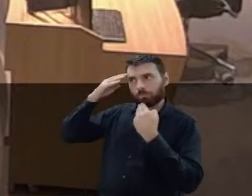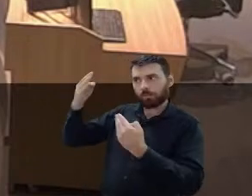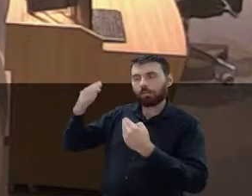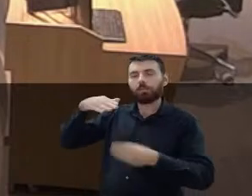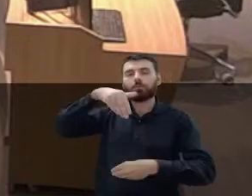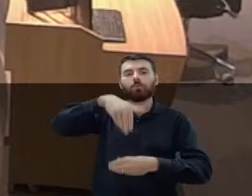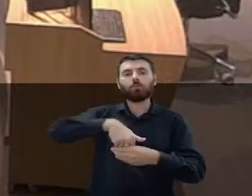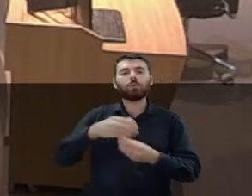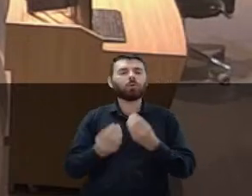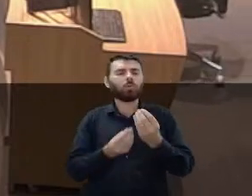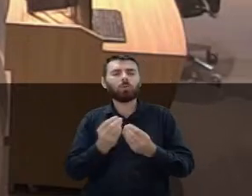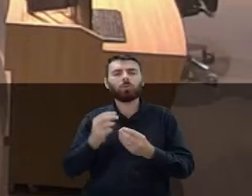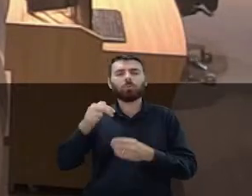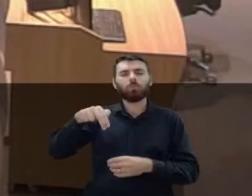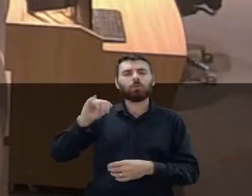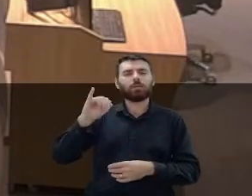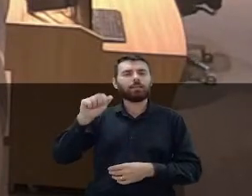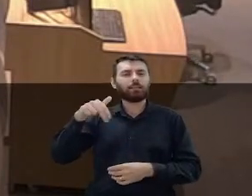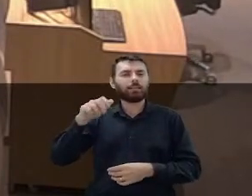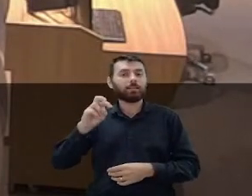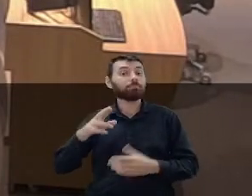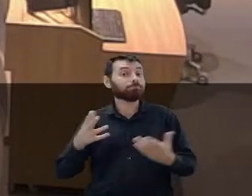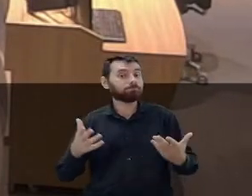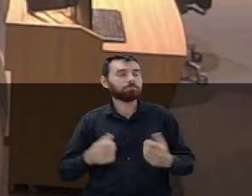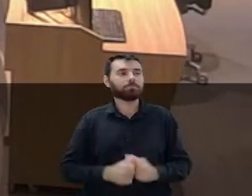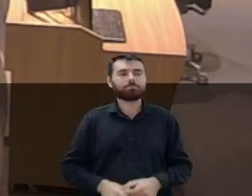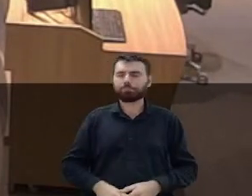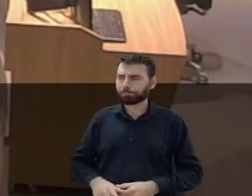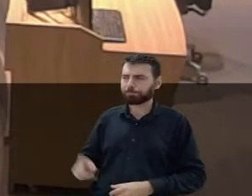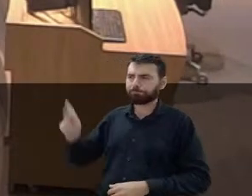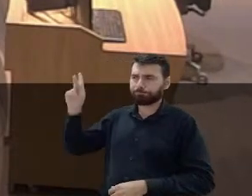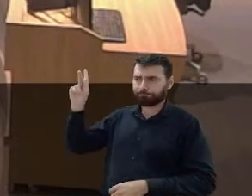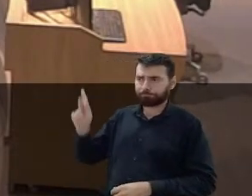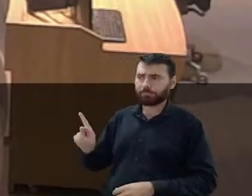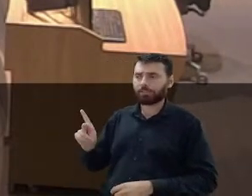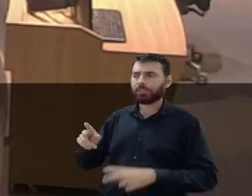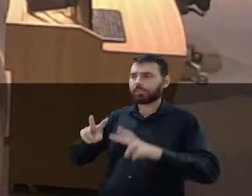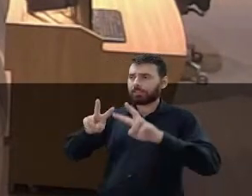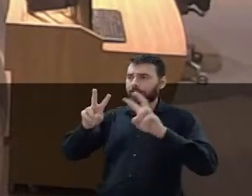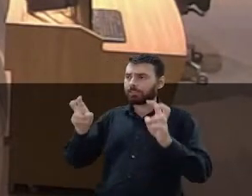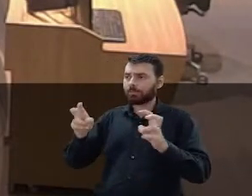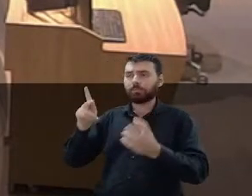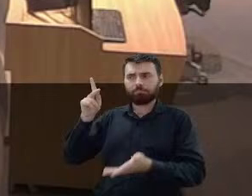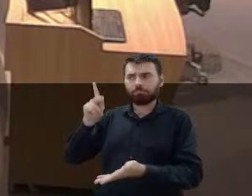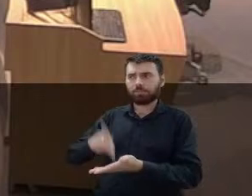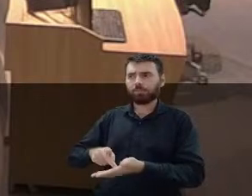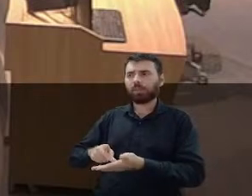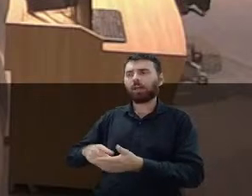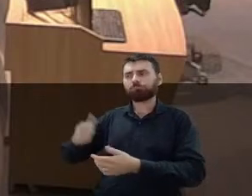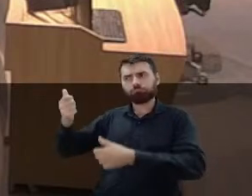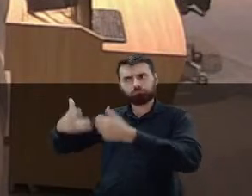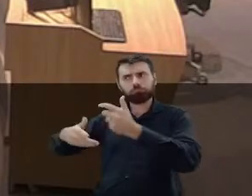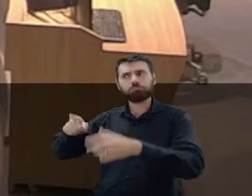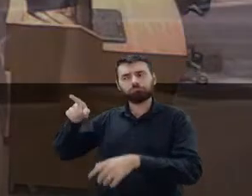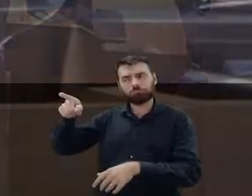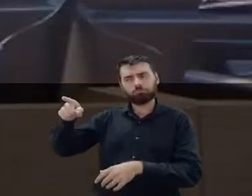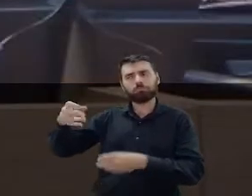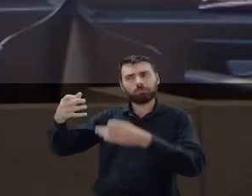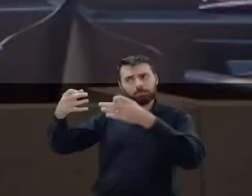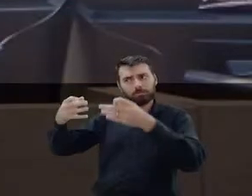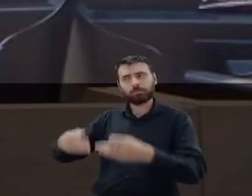voto, desembargador Nicanor. É, senhor presidente, a matéria realmente foi muito bem apreciada por Vossa